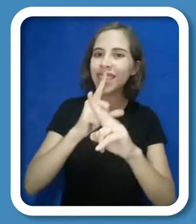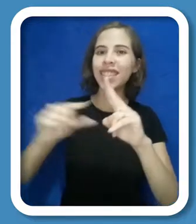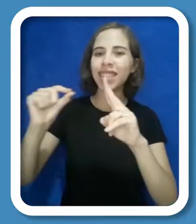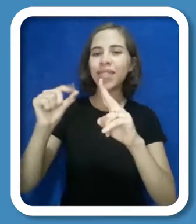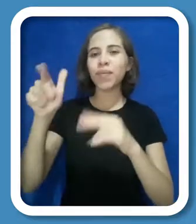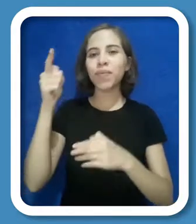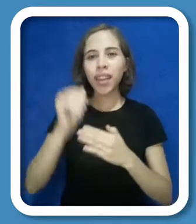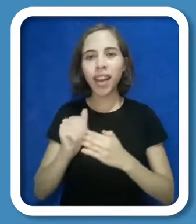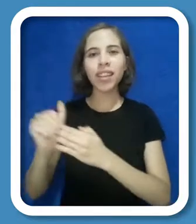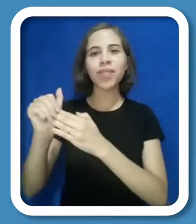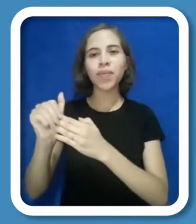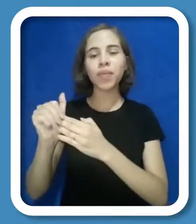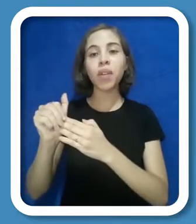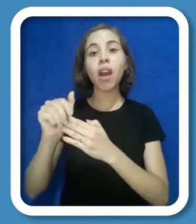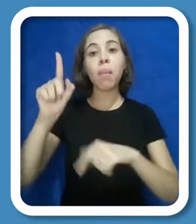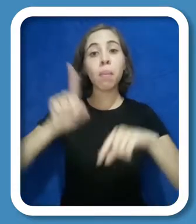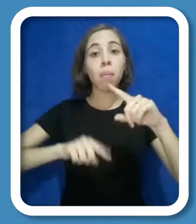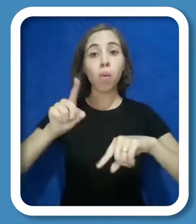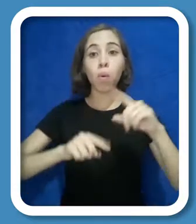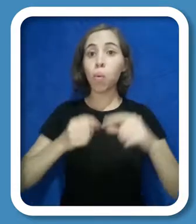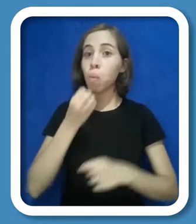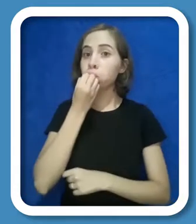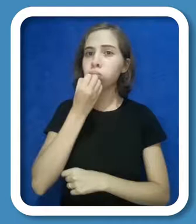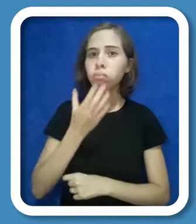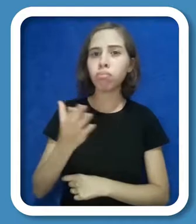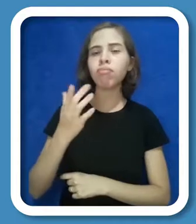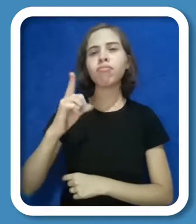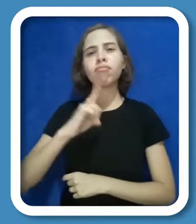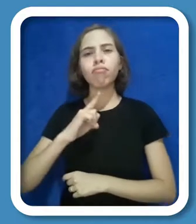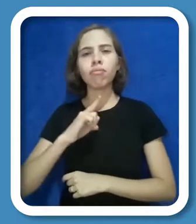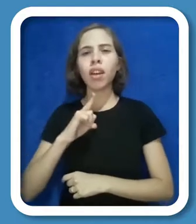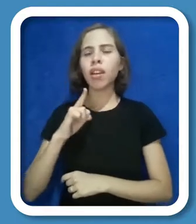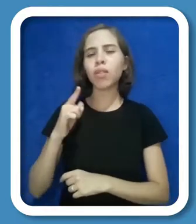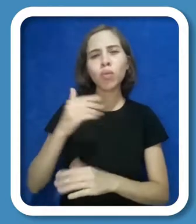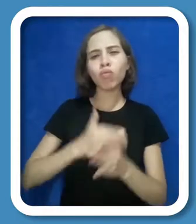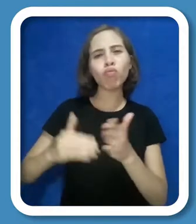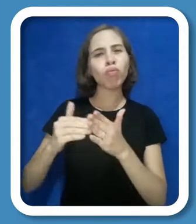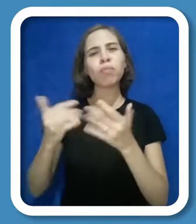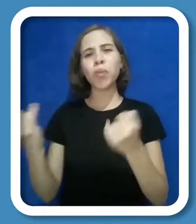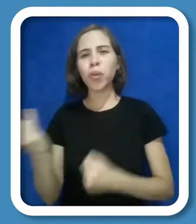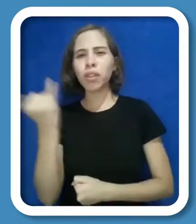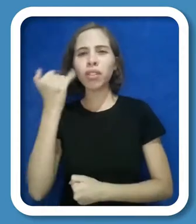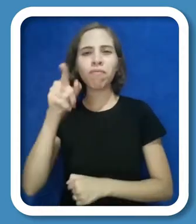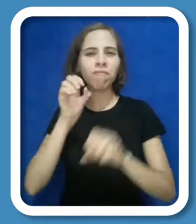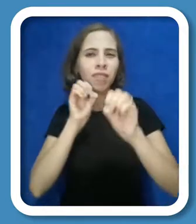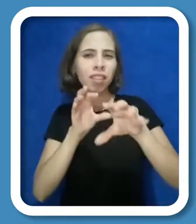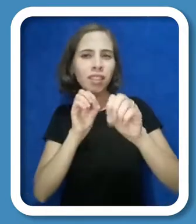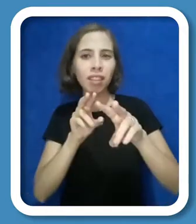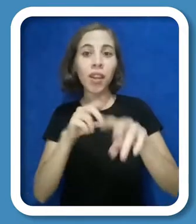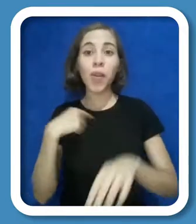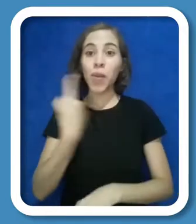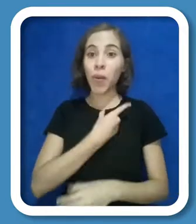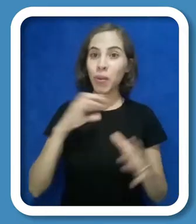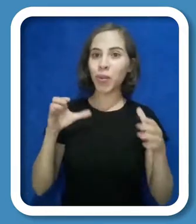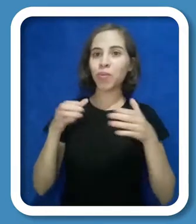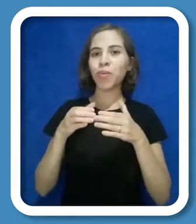esse guia. É um material útil e que fará toda a diferença em sua atuação. Nós, da equipe de